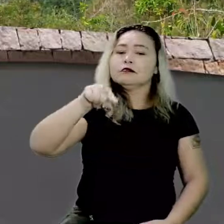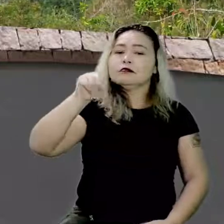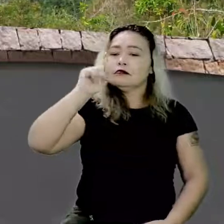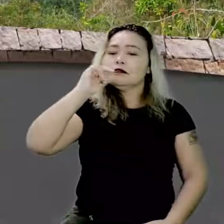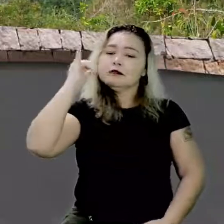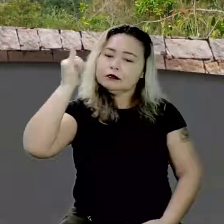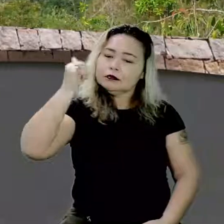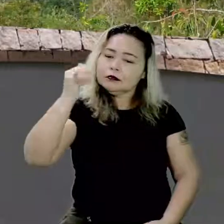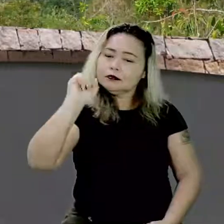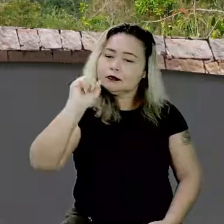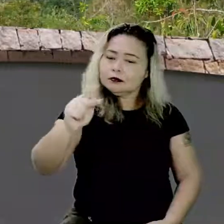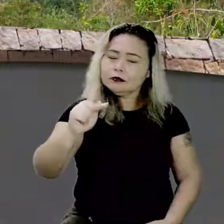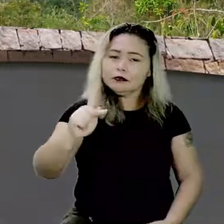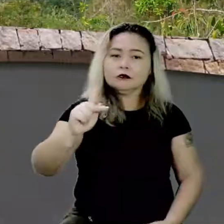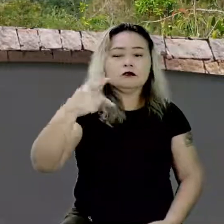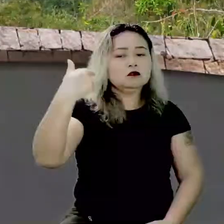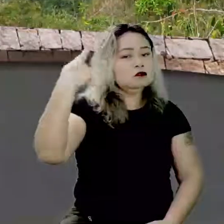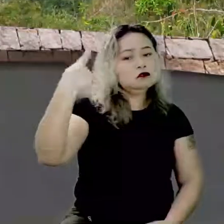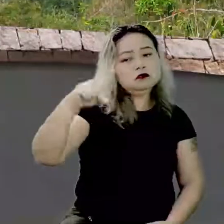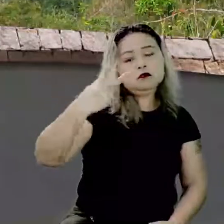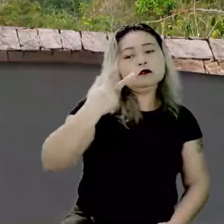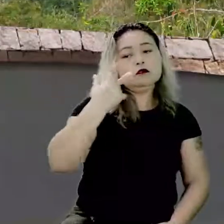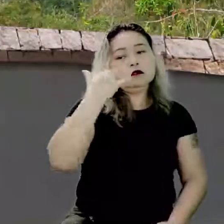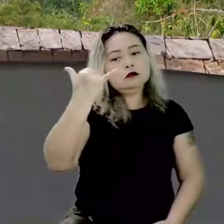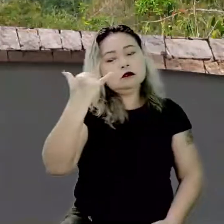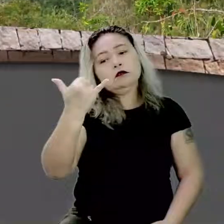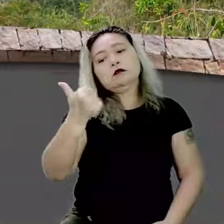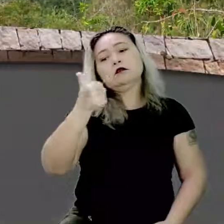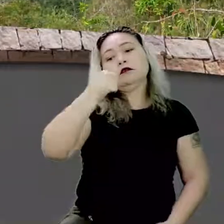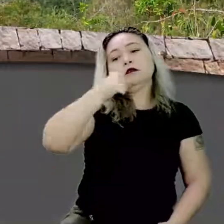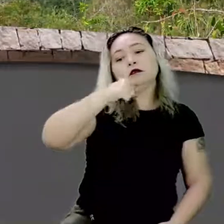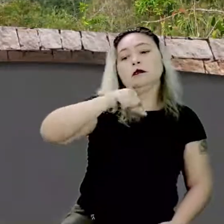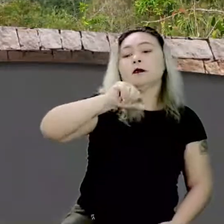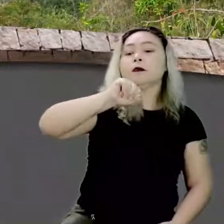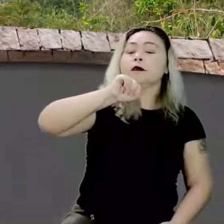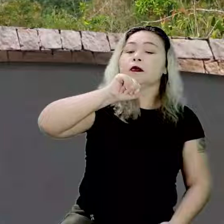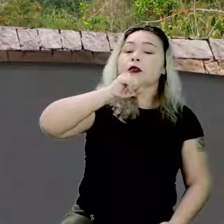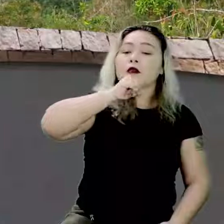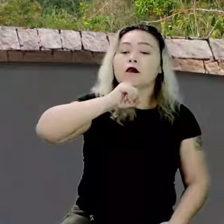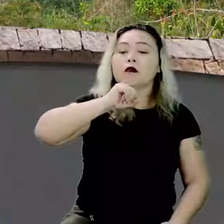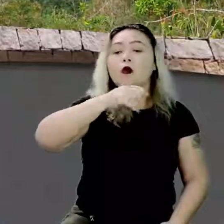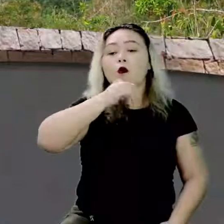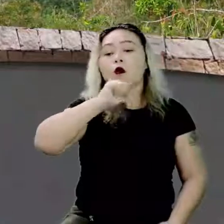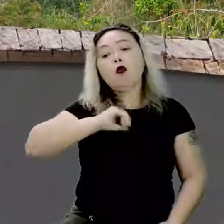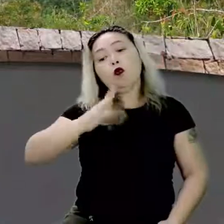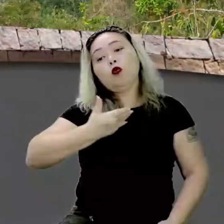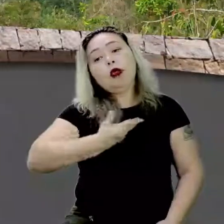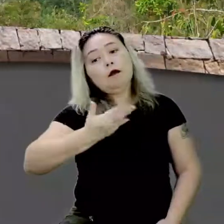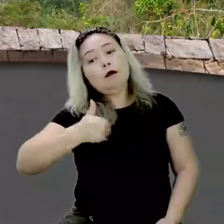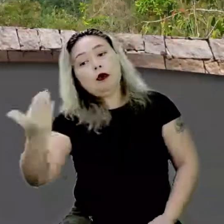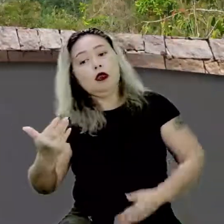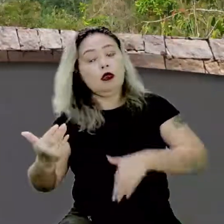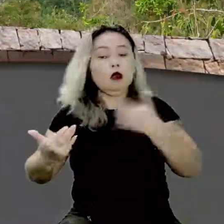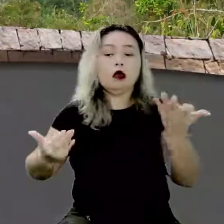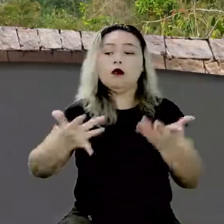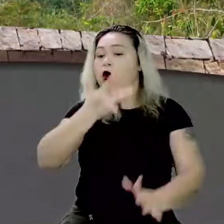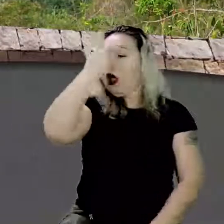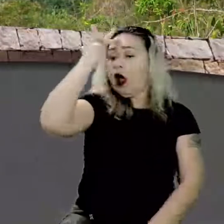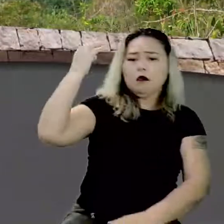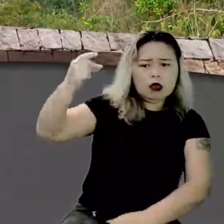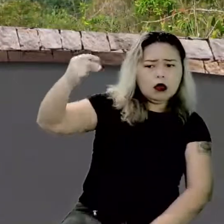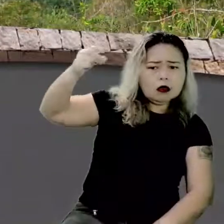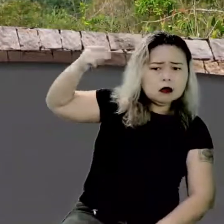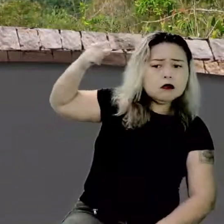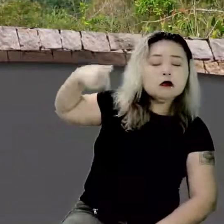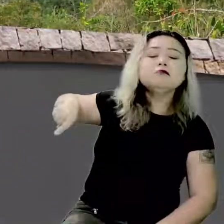para contar, ok? Seja seus pais, seus avós ou avós de amigos, essas pessoas mais